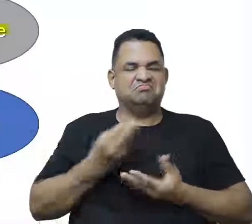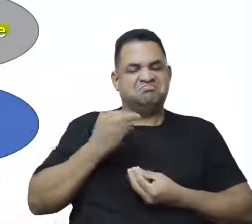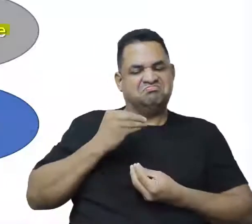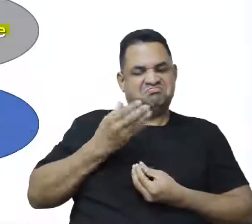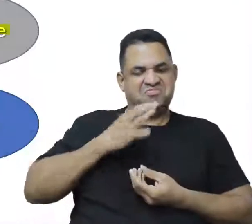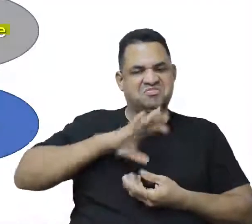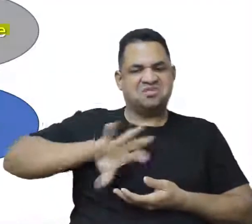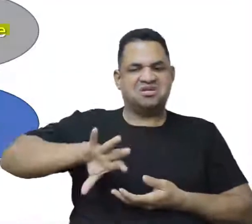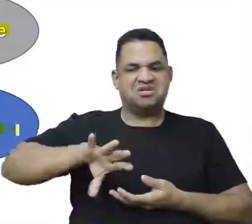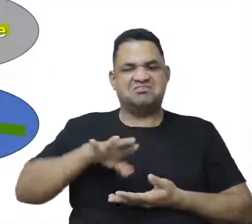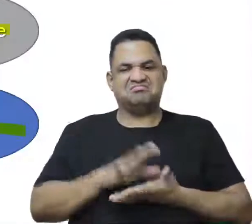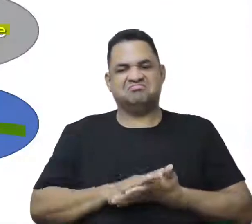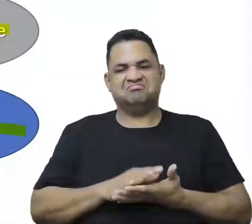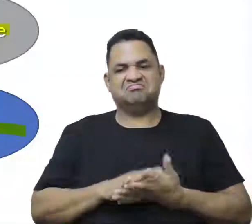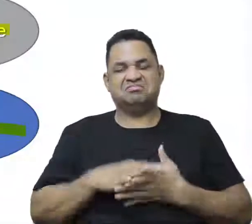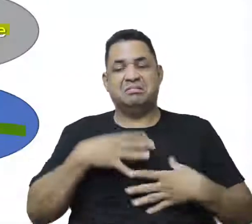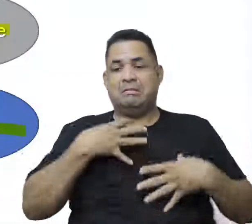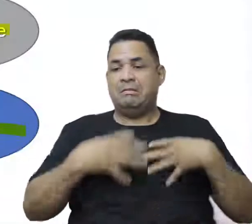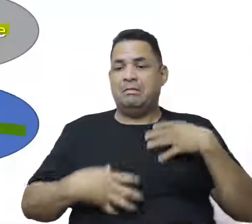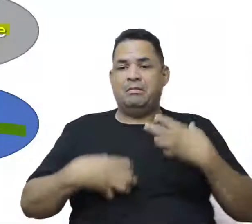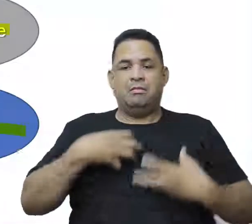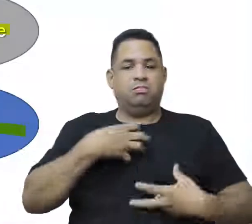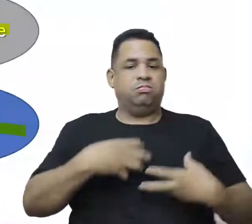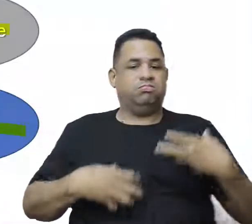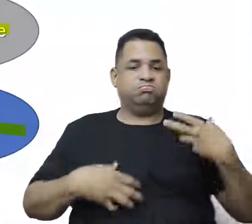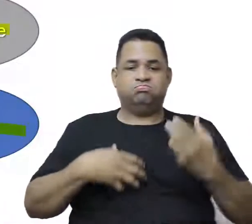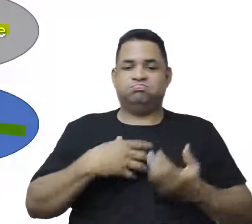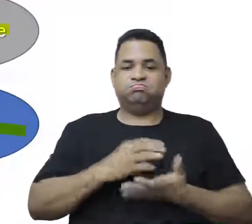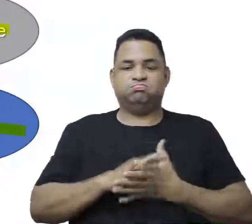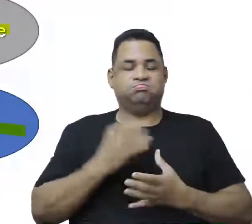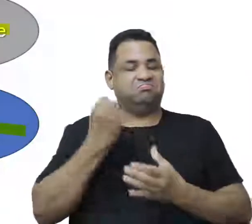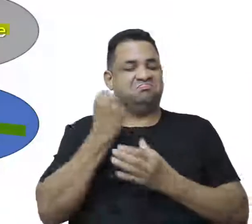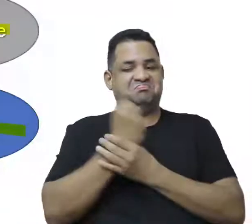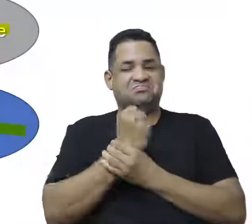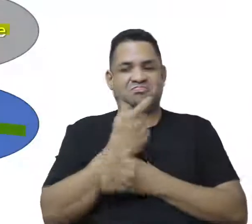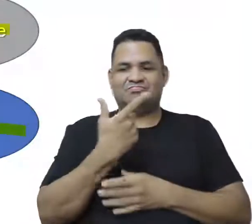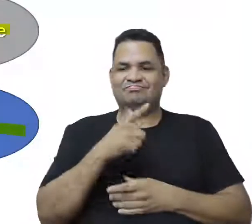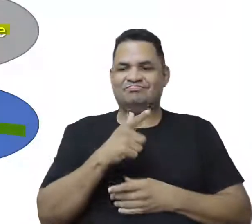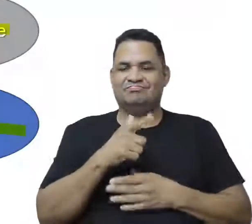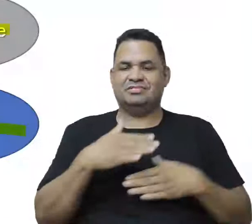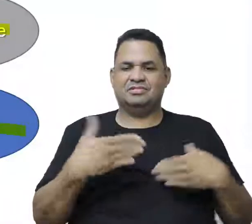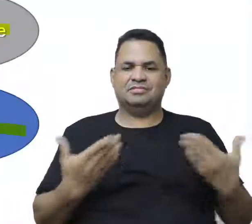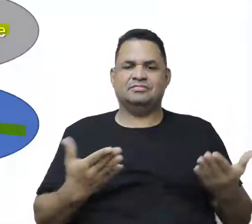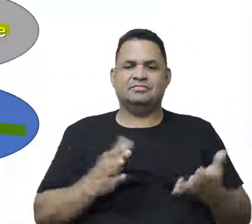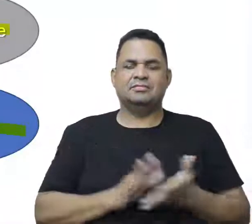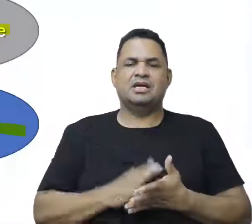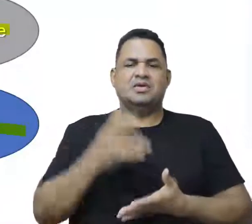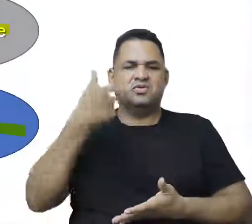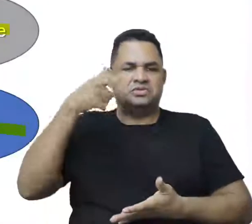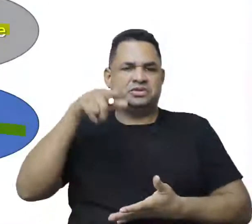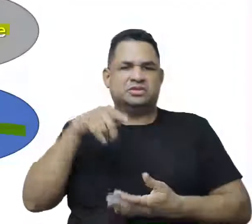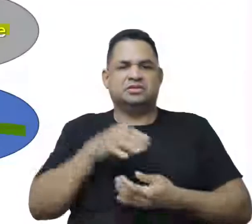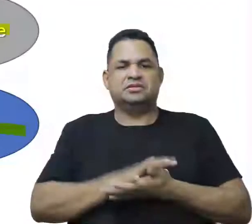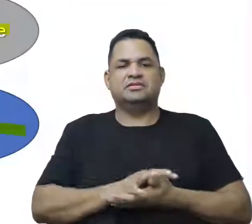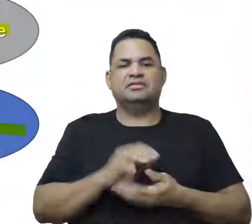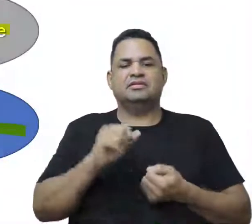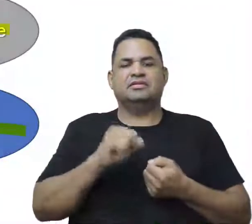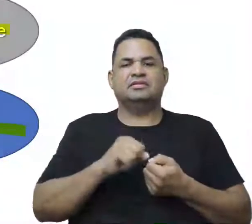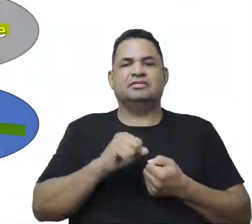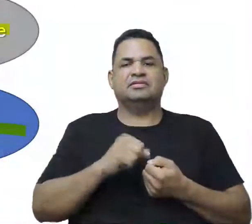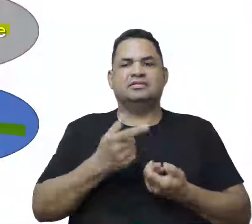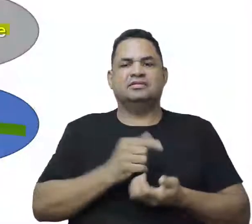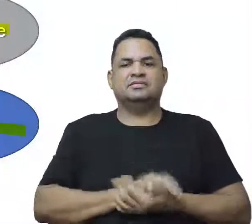de desinteresse, ansiedade, insegurança? Será que a gente consegue fazer isso, professora? Conseguimos,